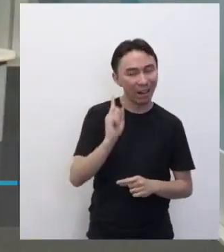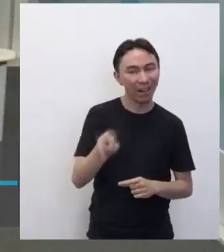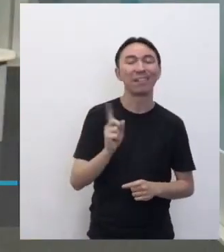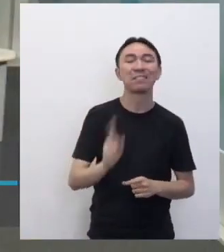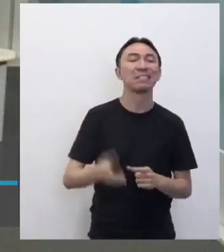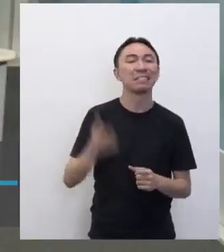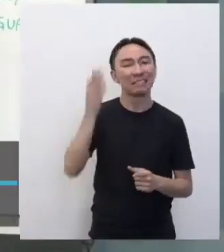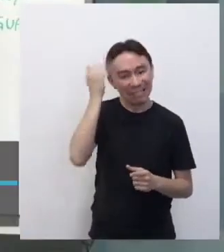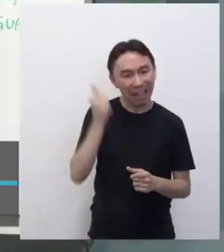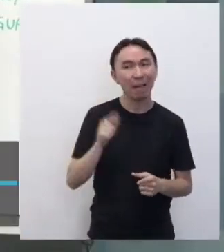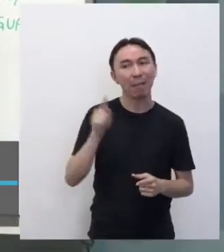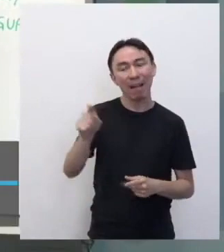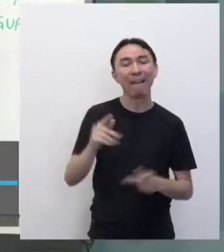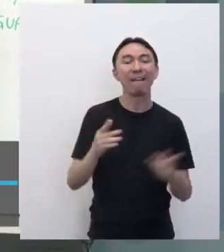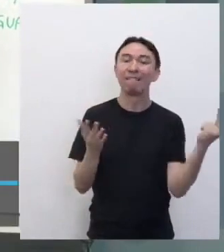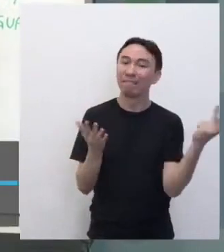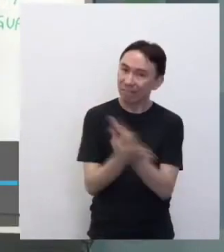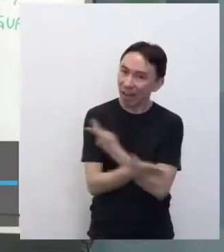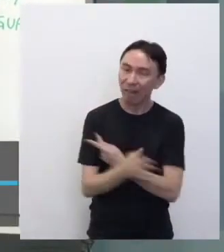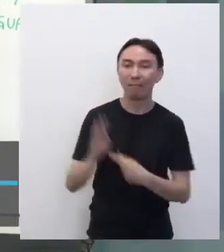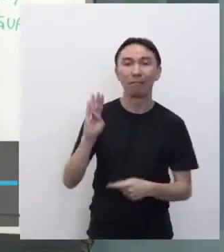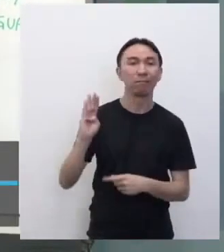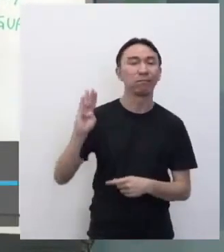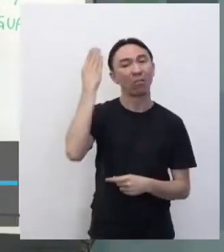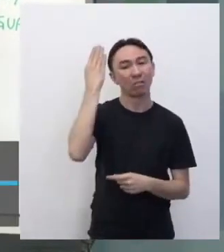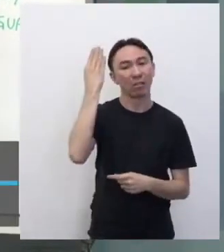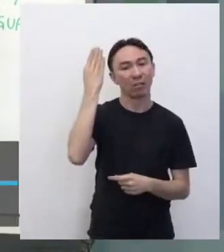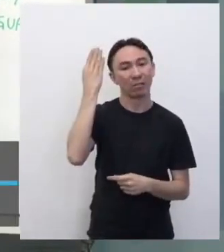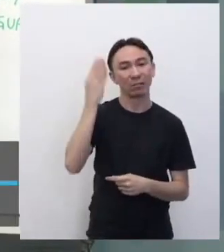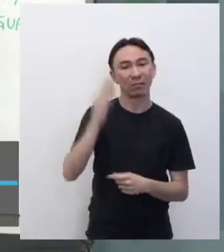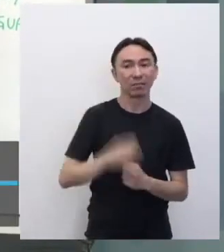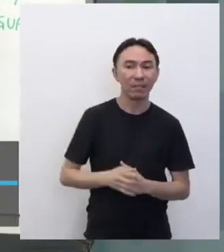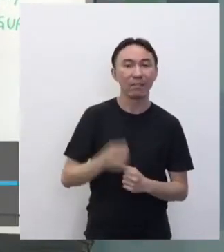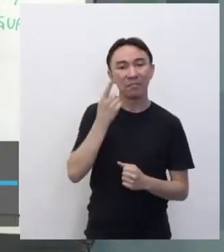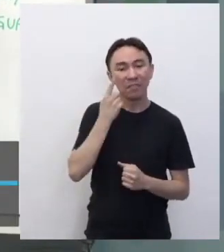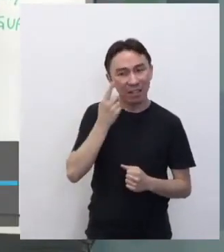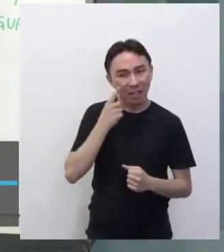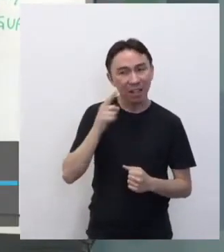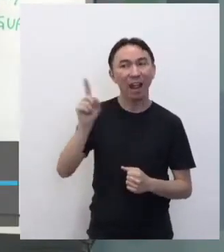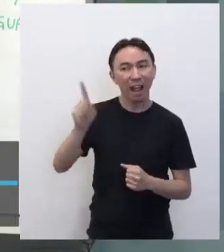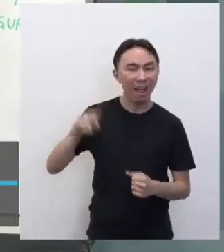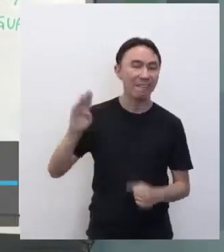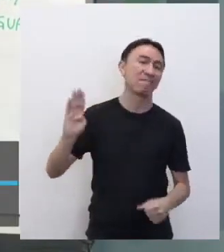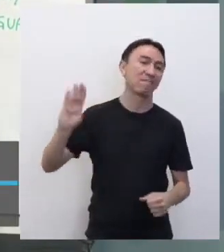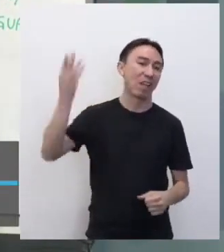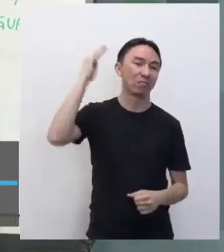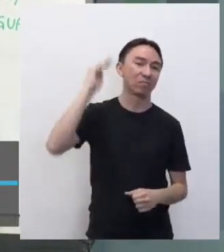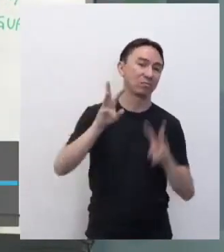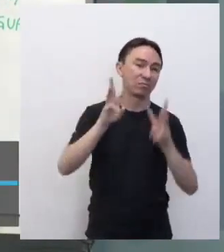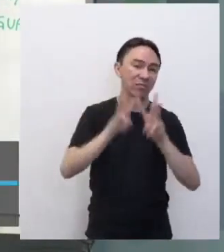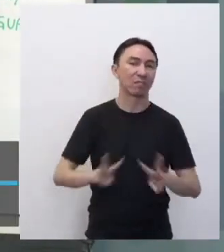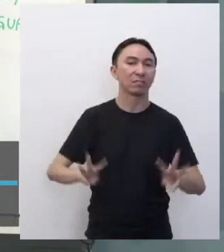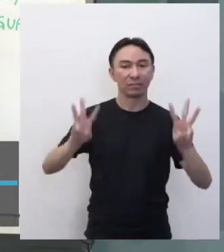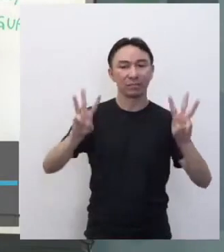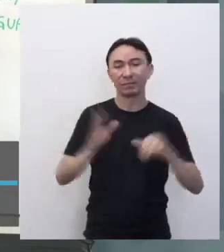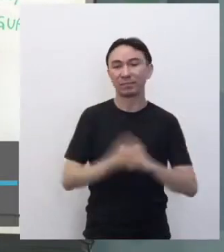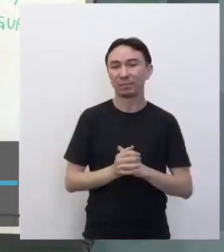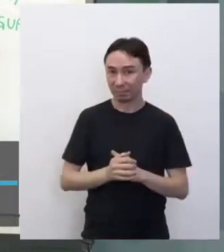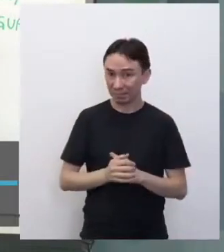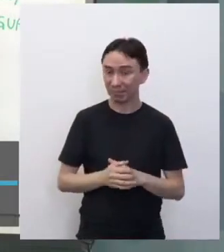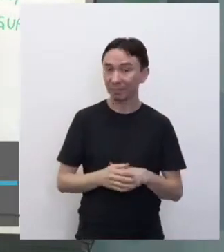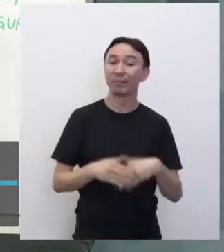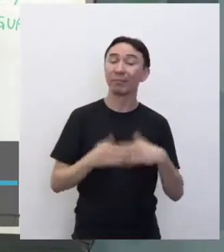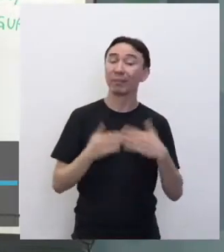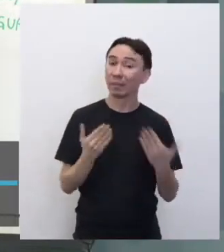vai perceber aí uma possível falsidade do site, uhum. É isso? Ok, então vamos lá